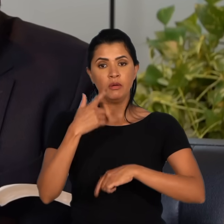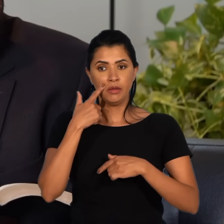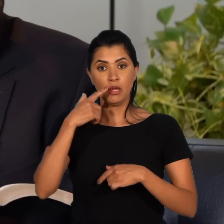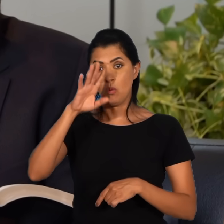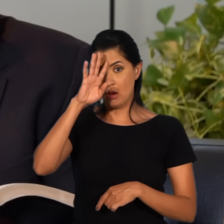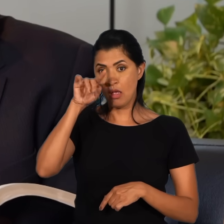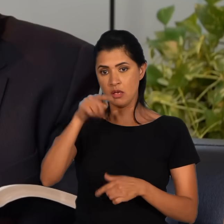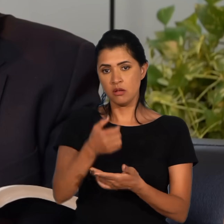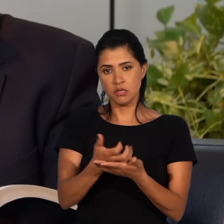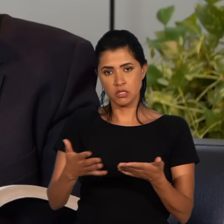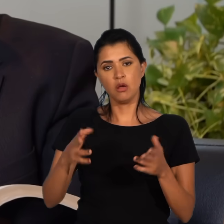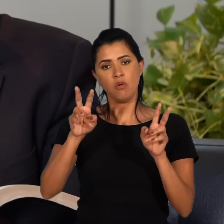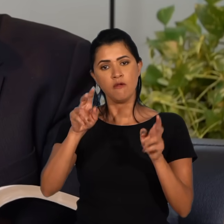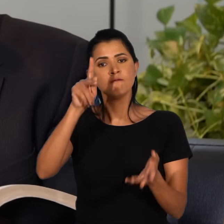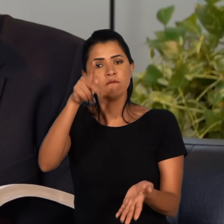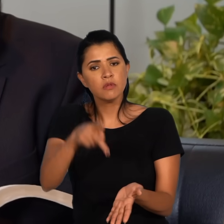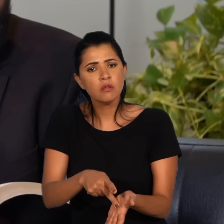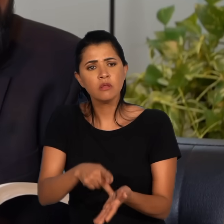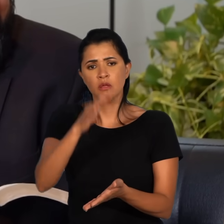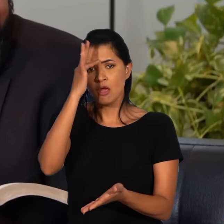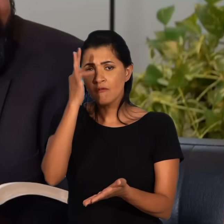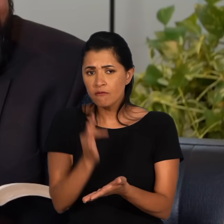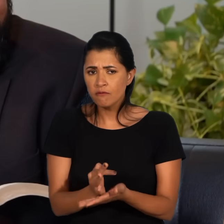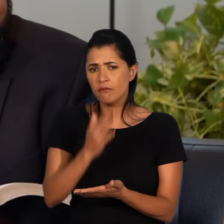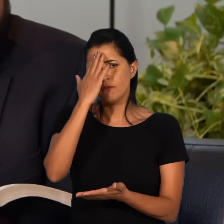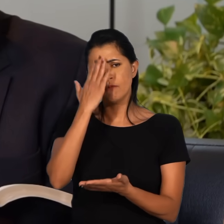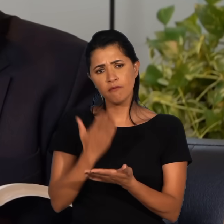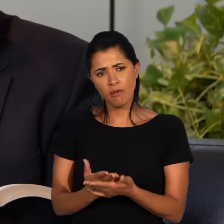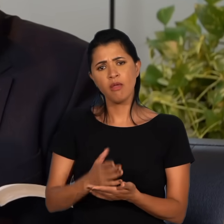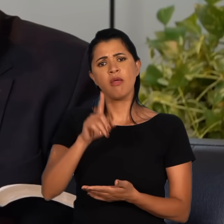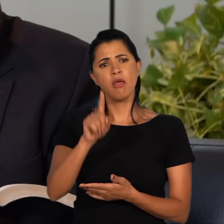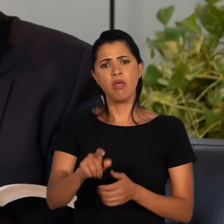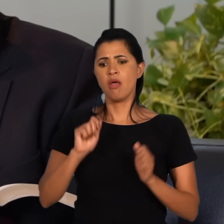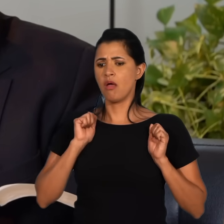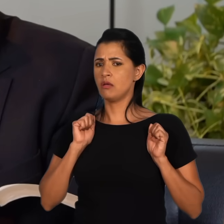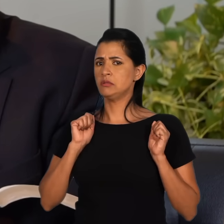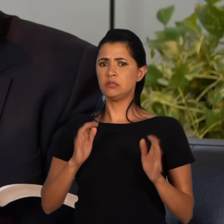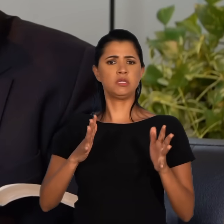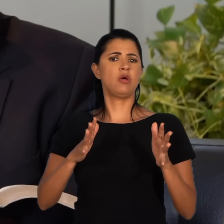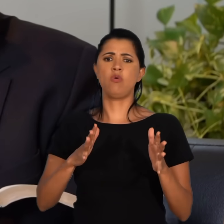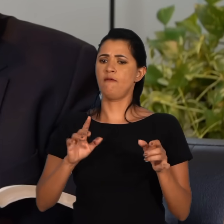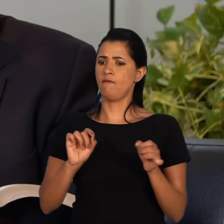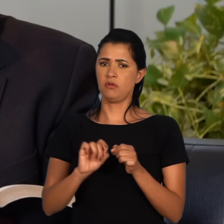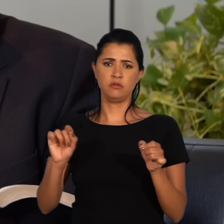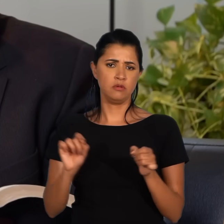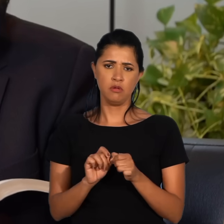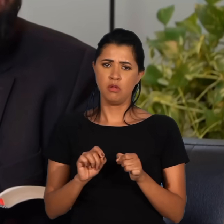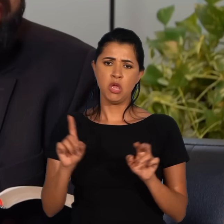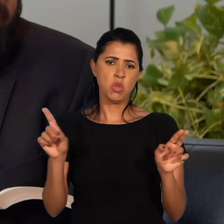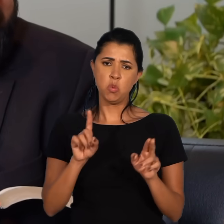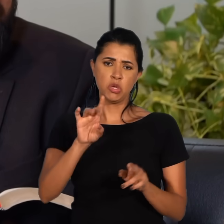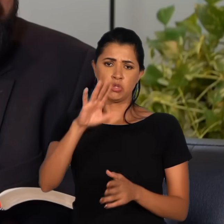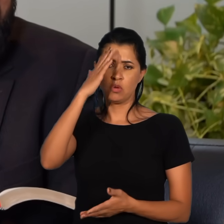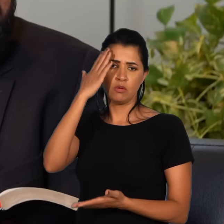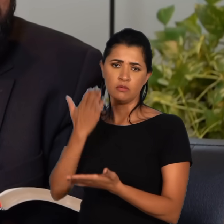da de quarta-feira essa a verdadeira fé a verdadeira crença ela é ação é tomar uma atitude não É